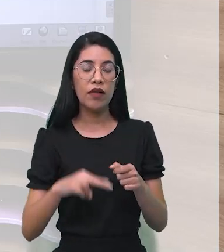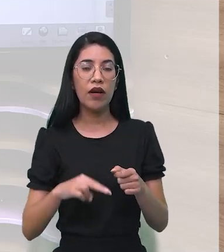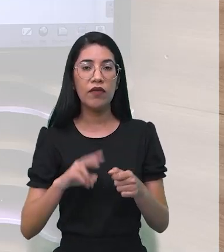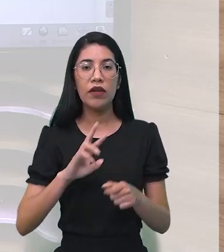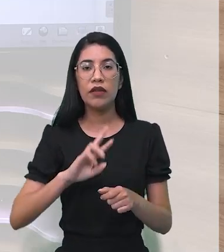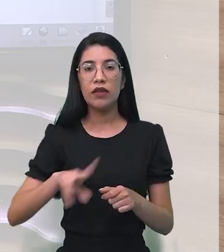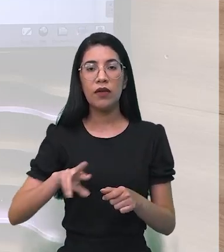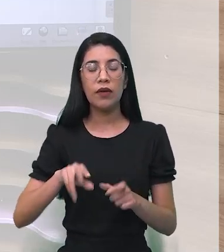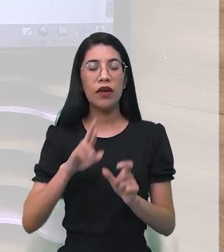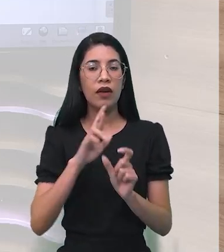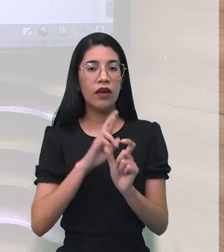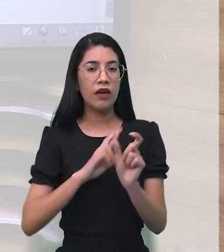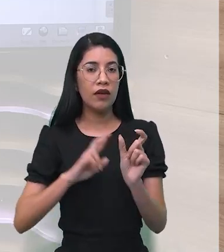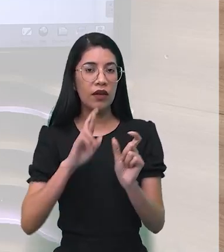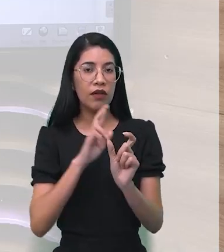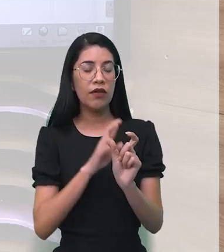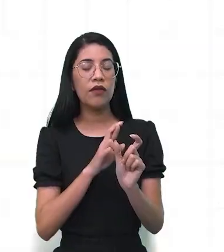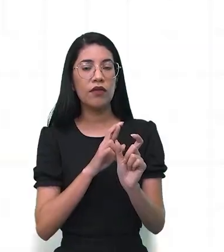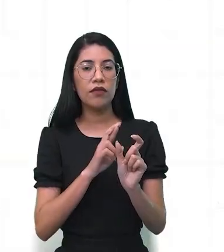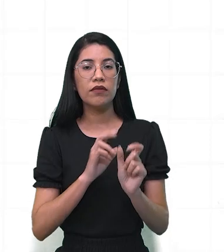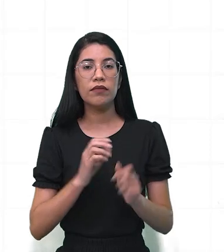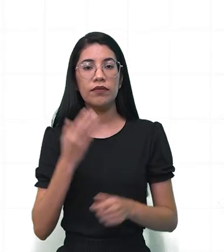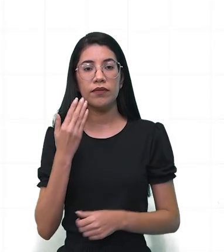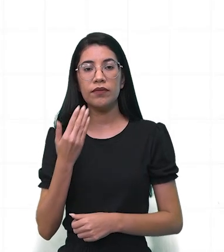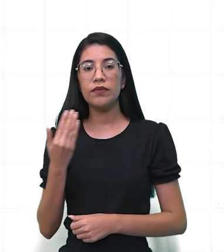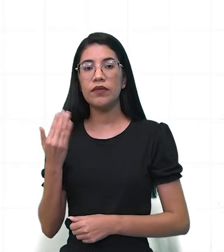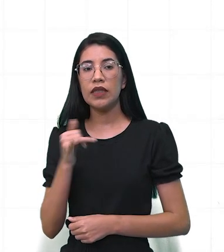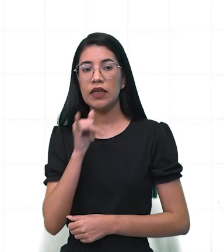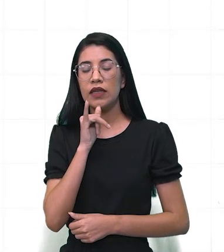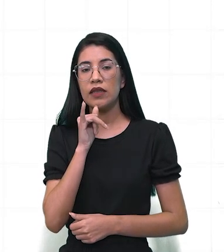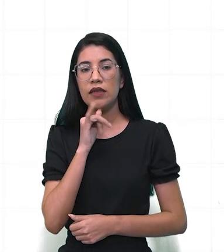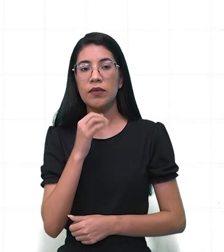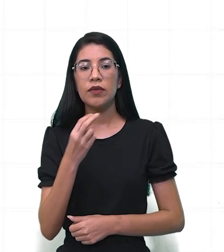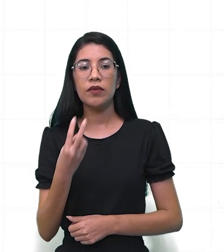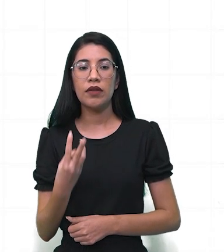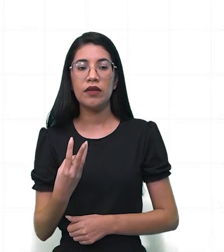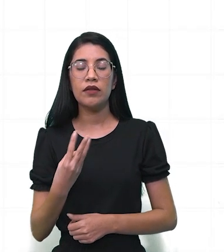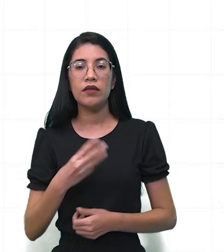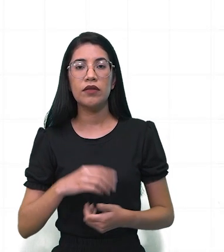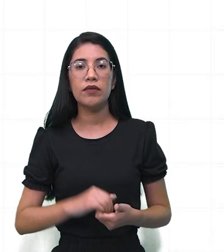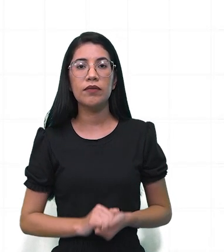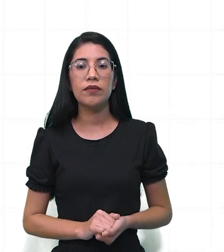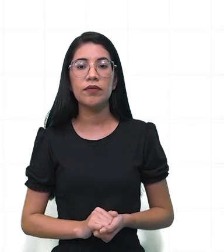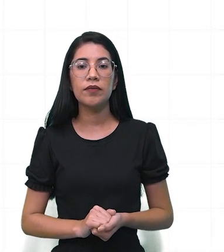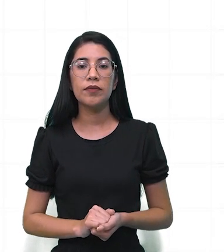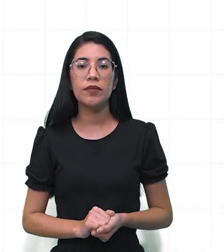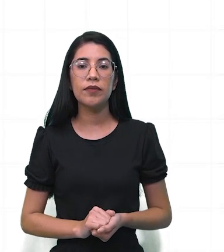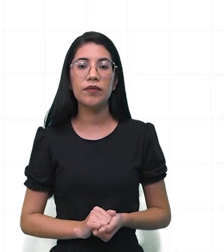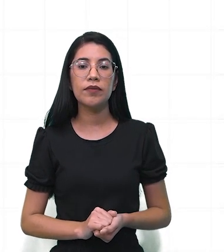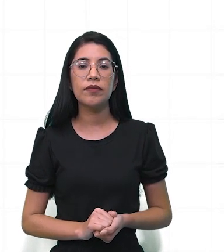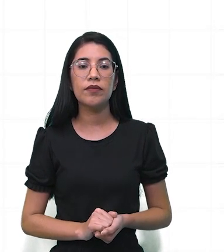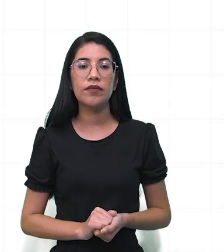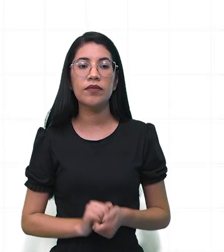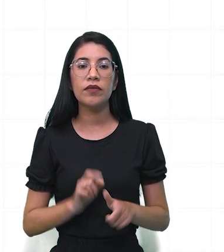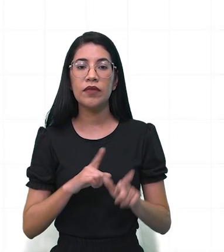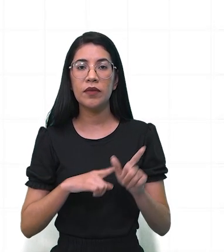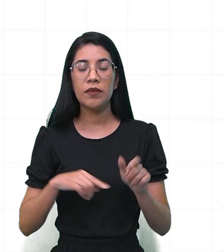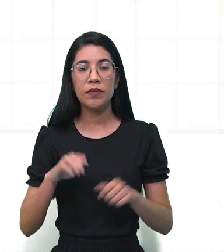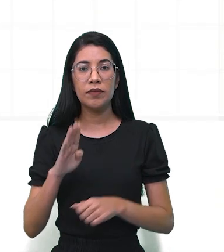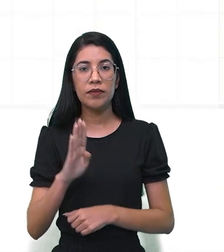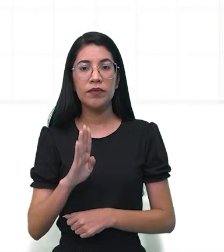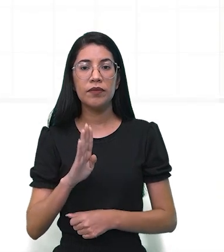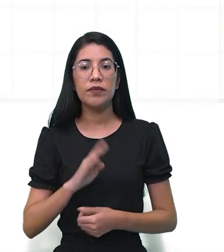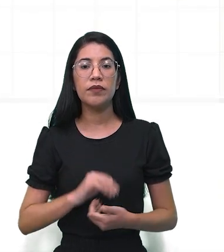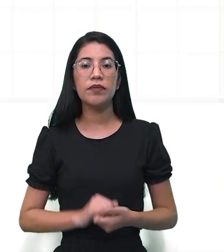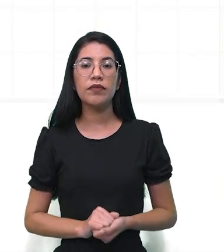uma incógnita. Beleza? Vamos ver outra? Acompanha comigo. Olha a letra B.